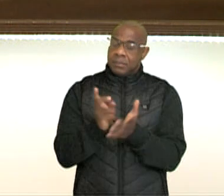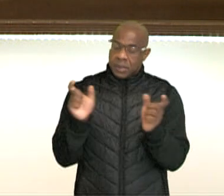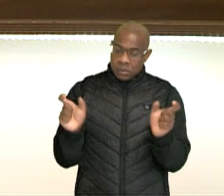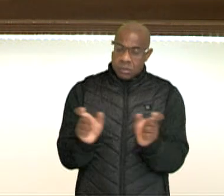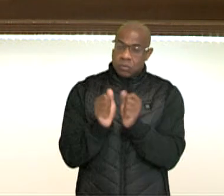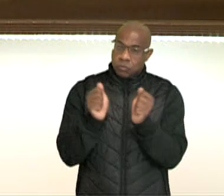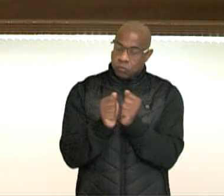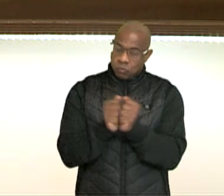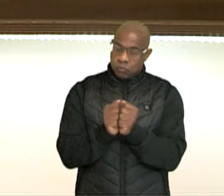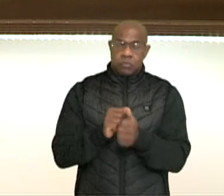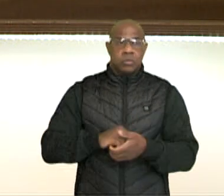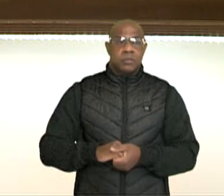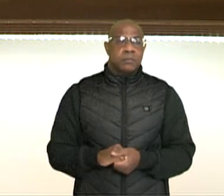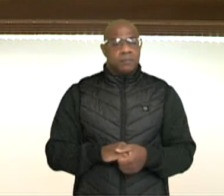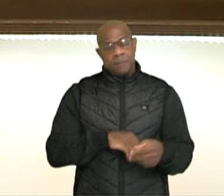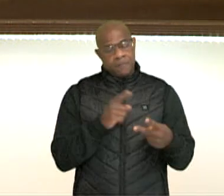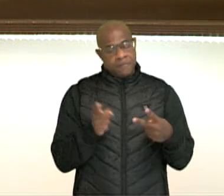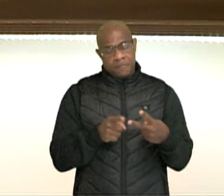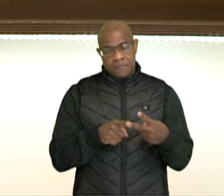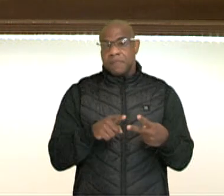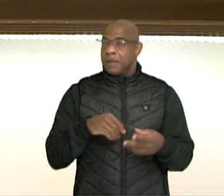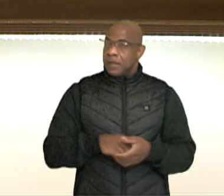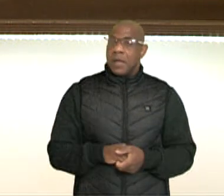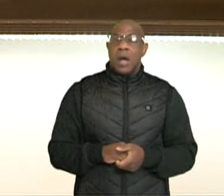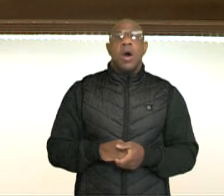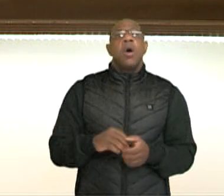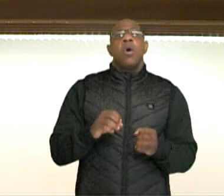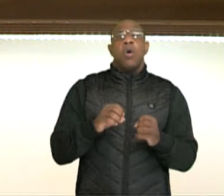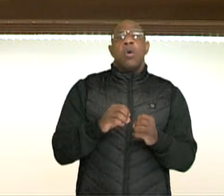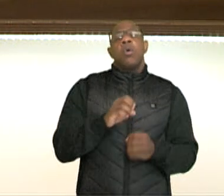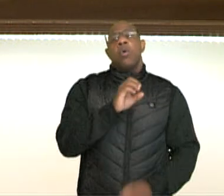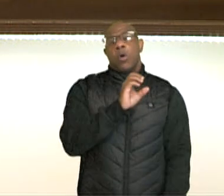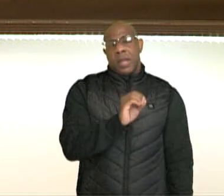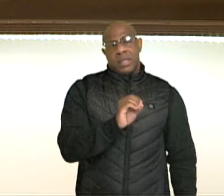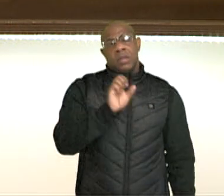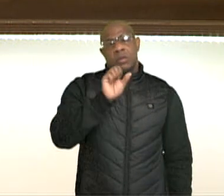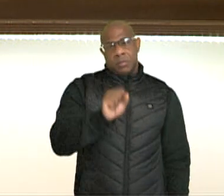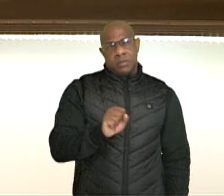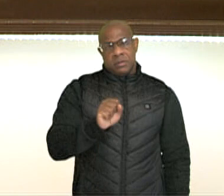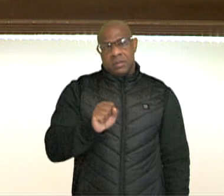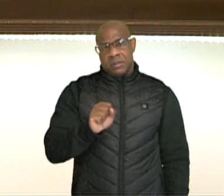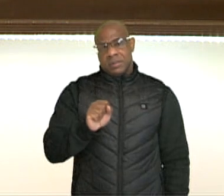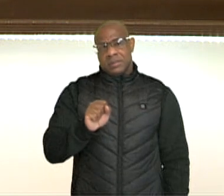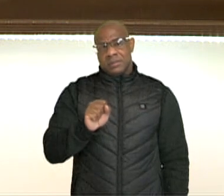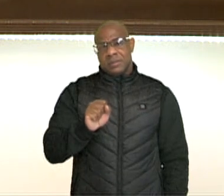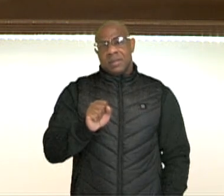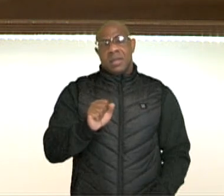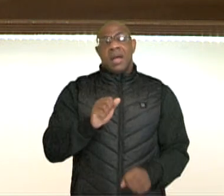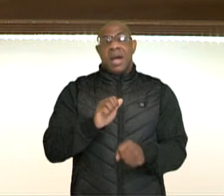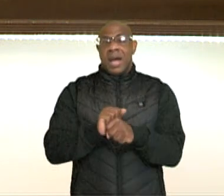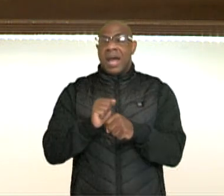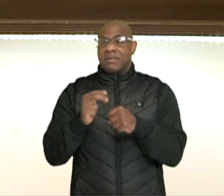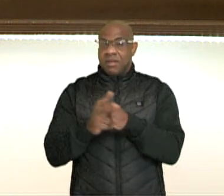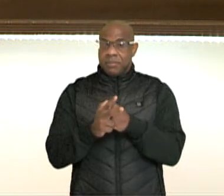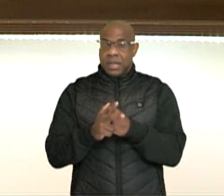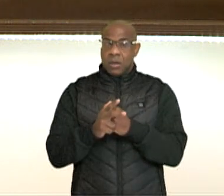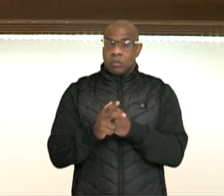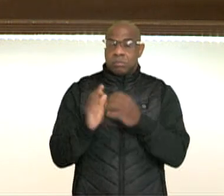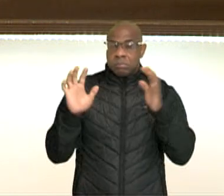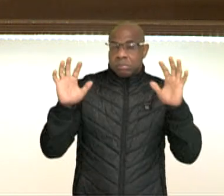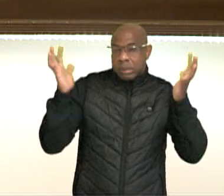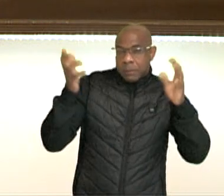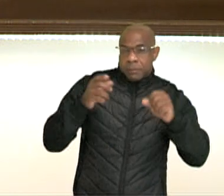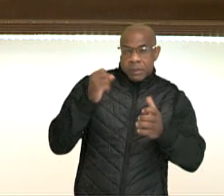juntas, ok? Depois, nas orações subordinadas adverbiais temporais, eu vou ter marcas de